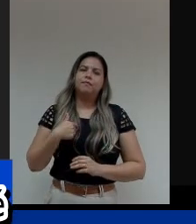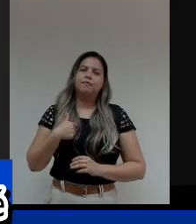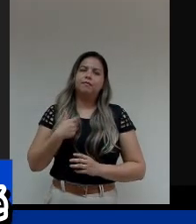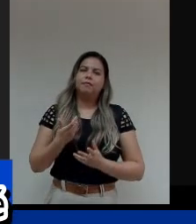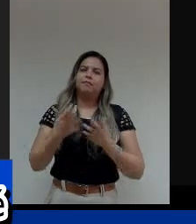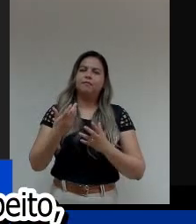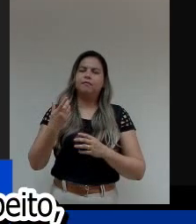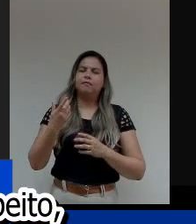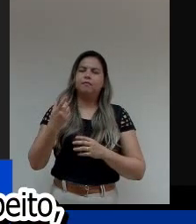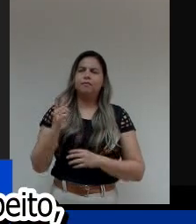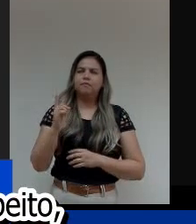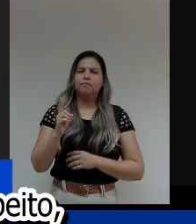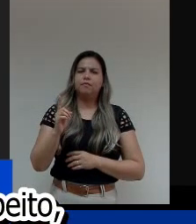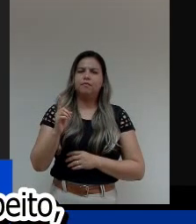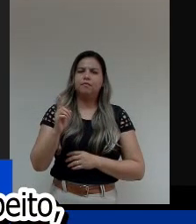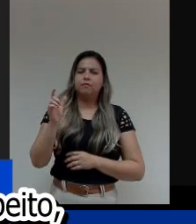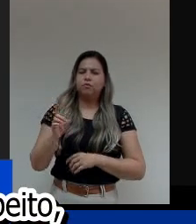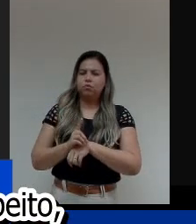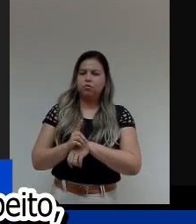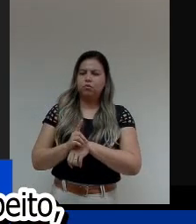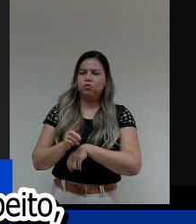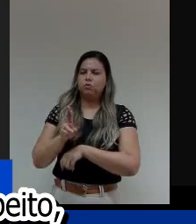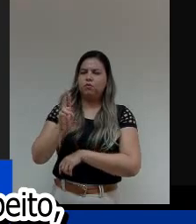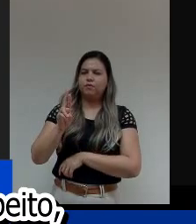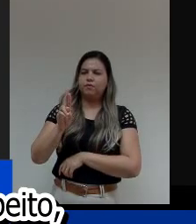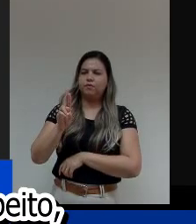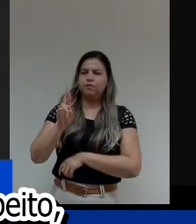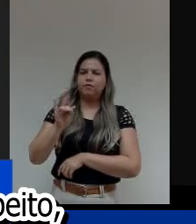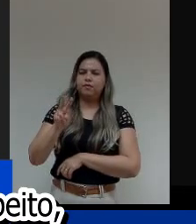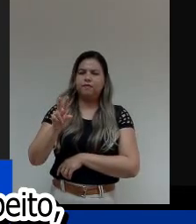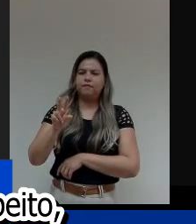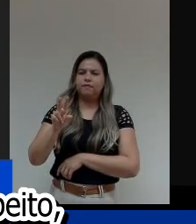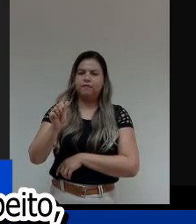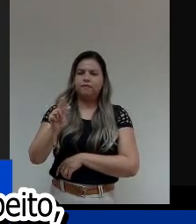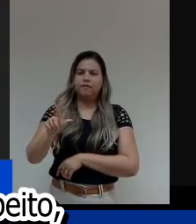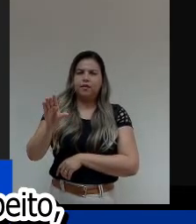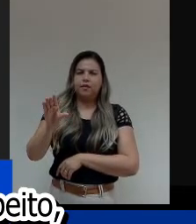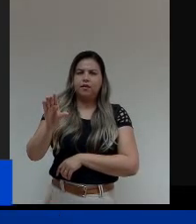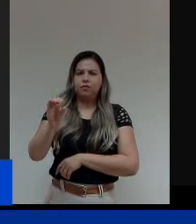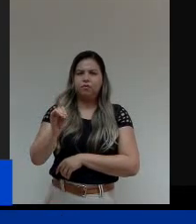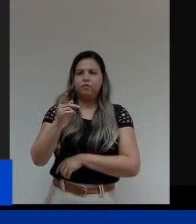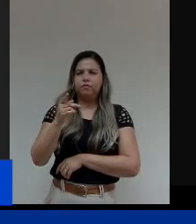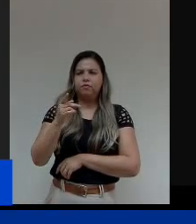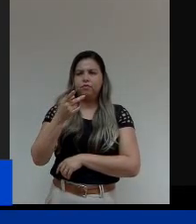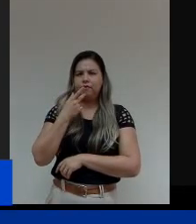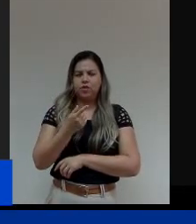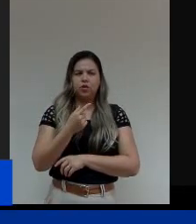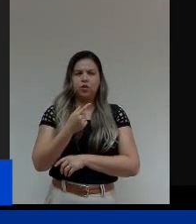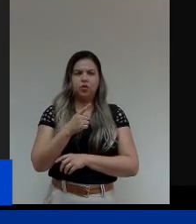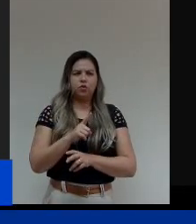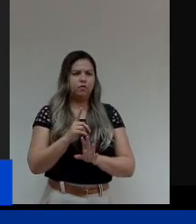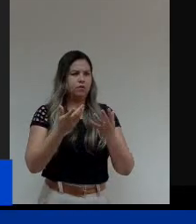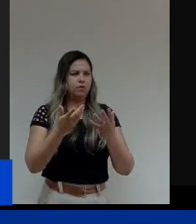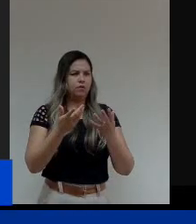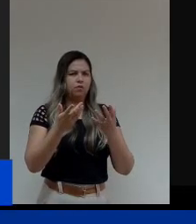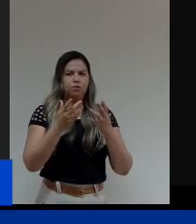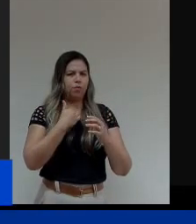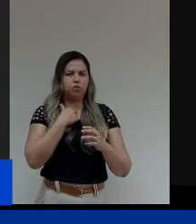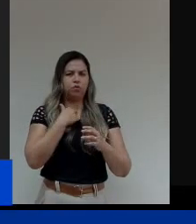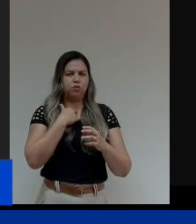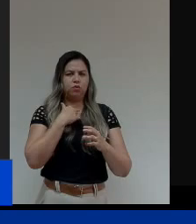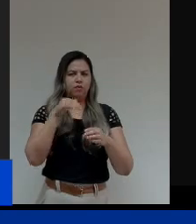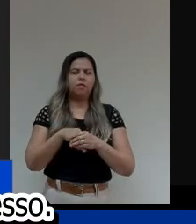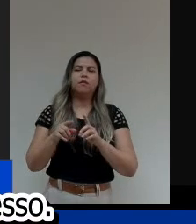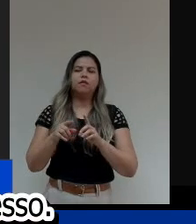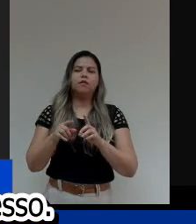doutor Rivaldo, é nesse processo que o senhor se declarou suspeito, doutor Rivaldo? Isso